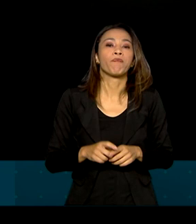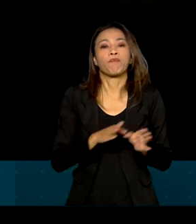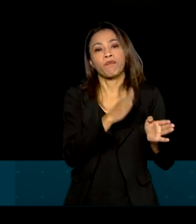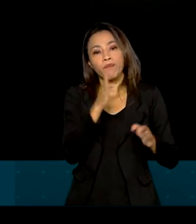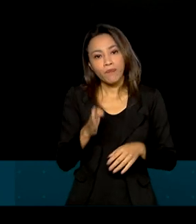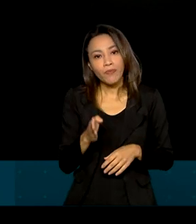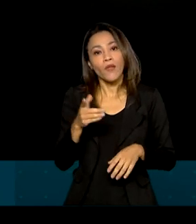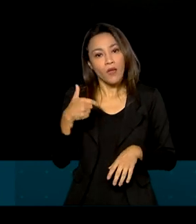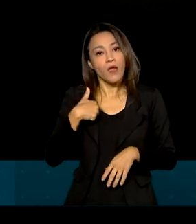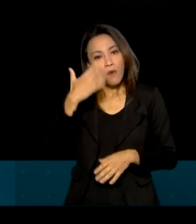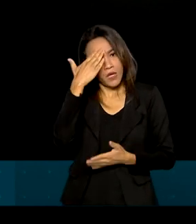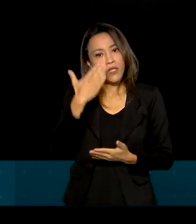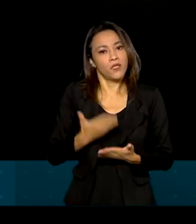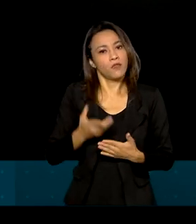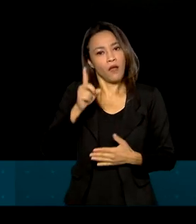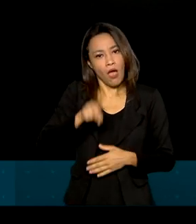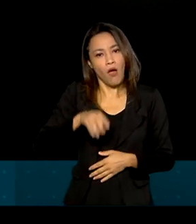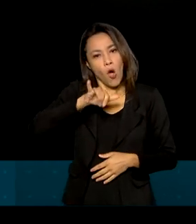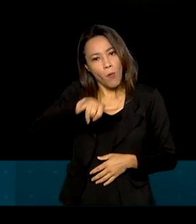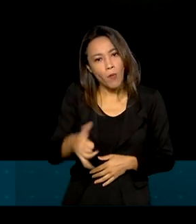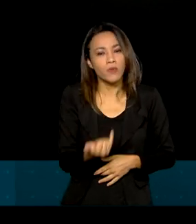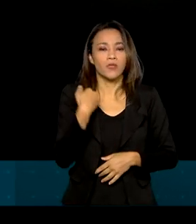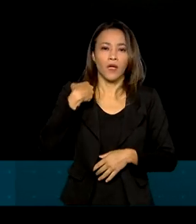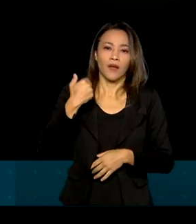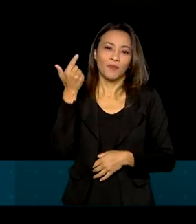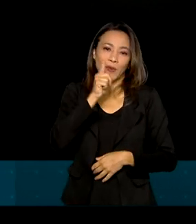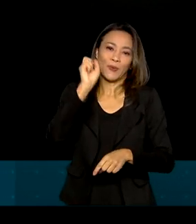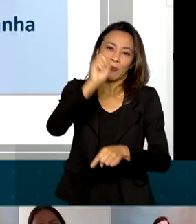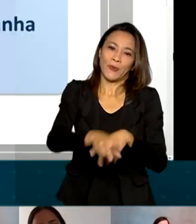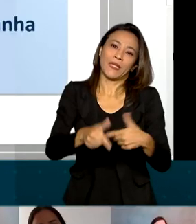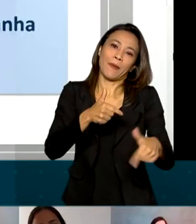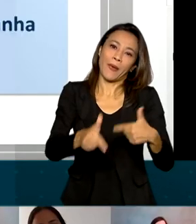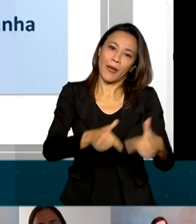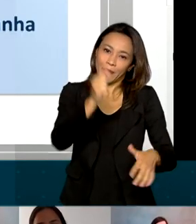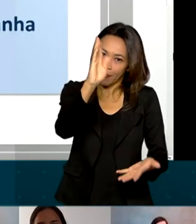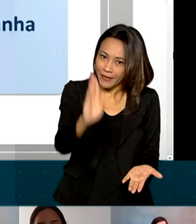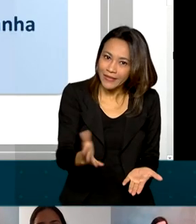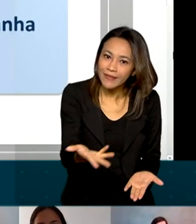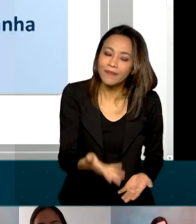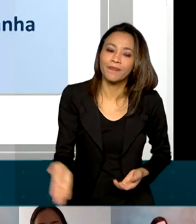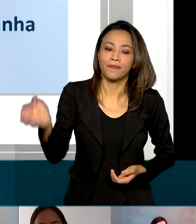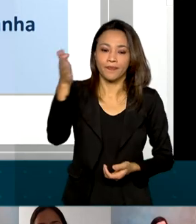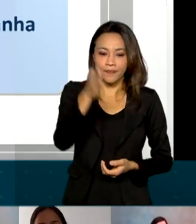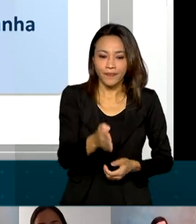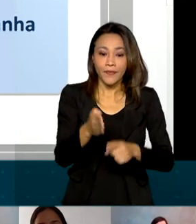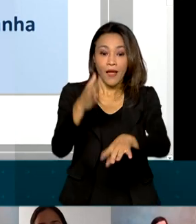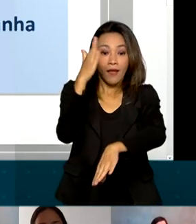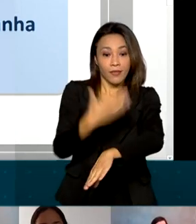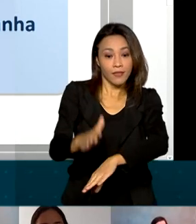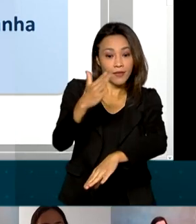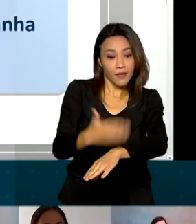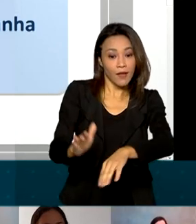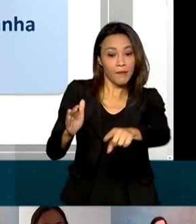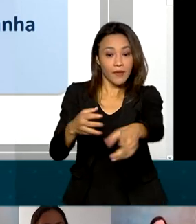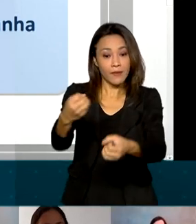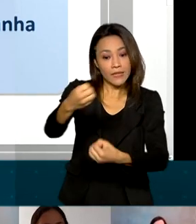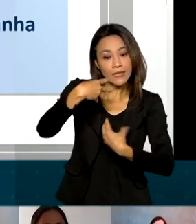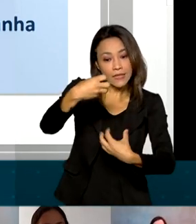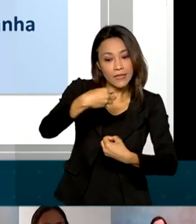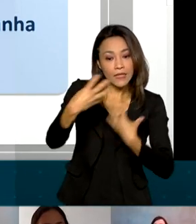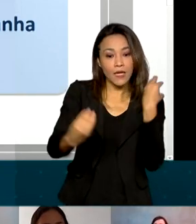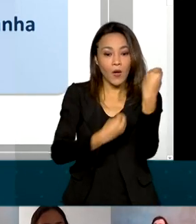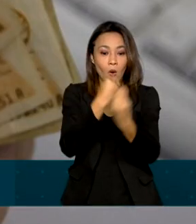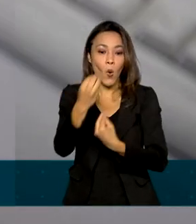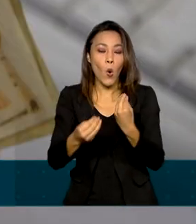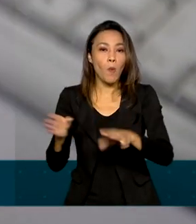mais oportunidade de emprego no país. A capacitação também explica como abrir uma